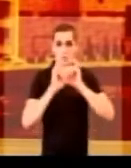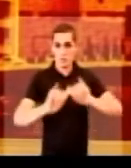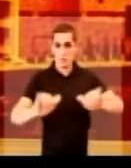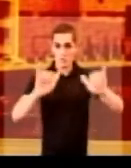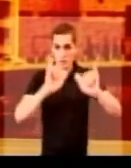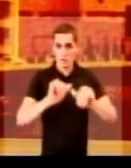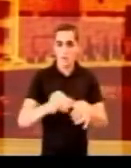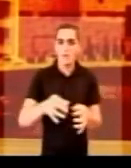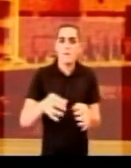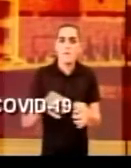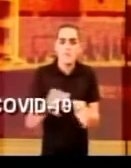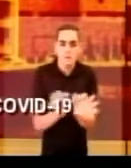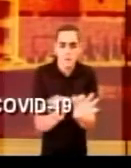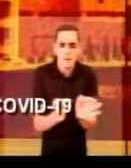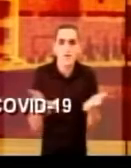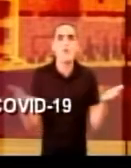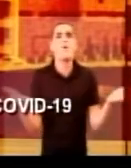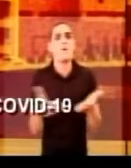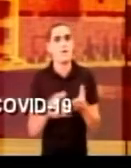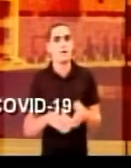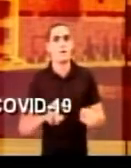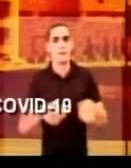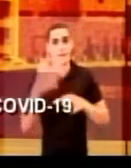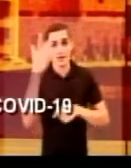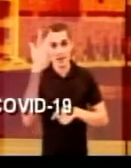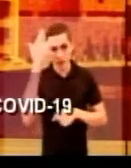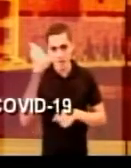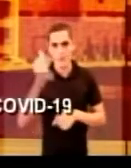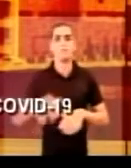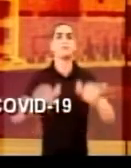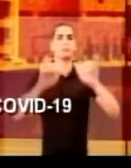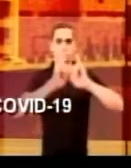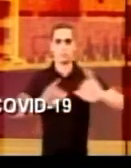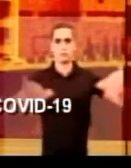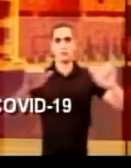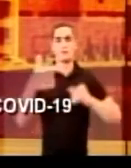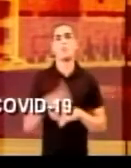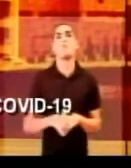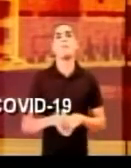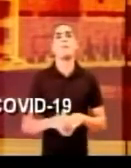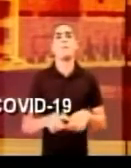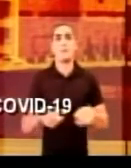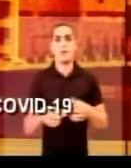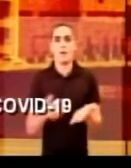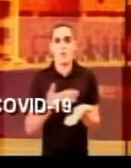será realizado amanhã. Então, eu gostaria de iniciar